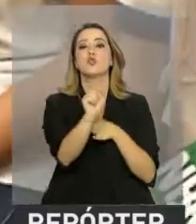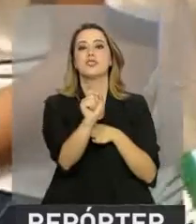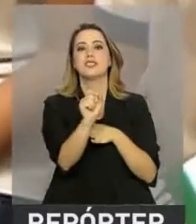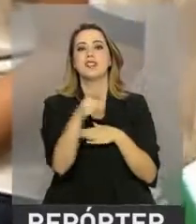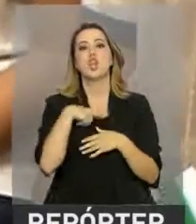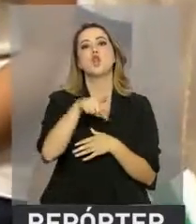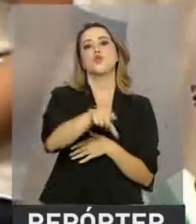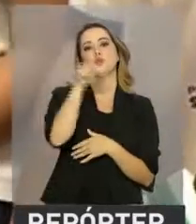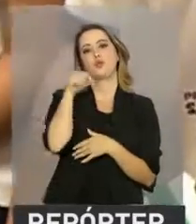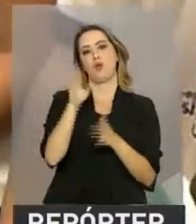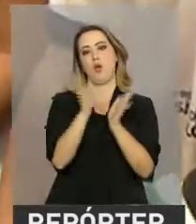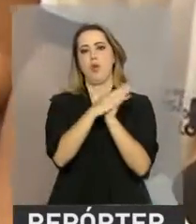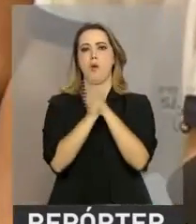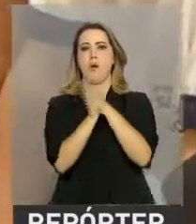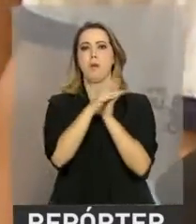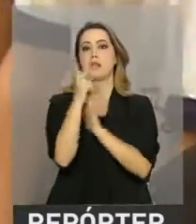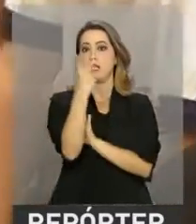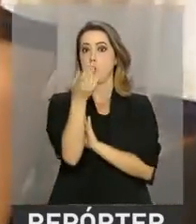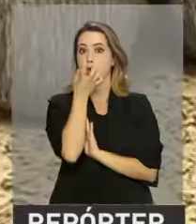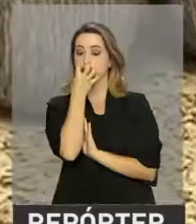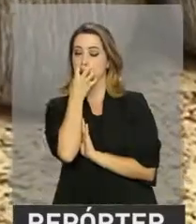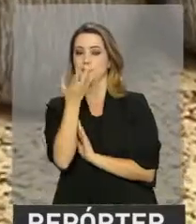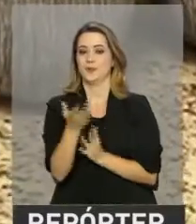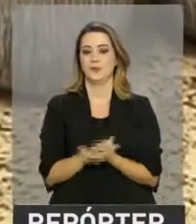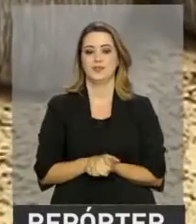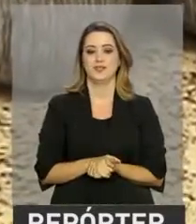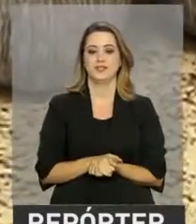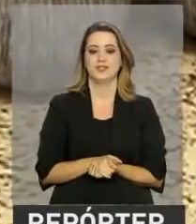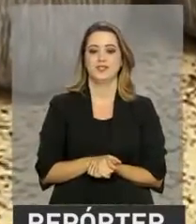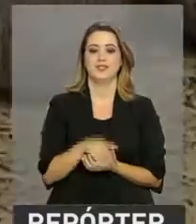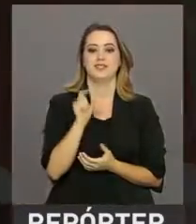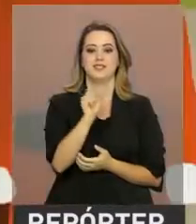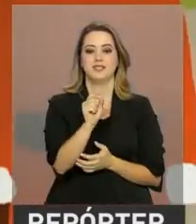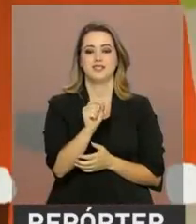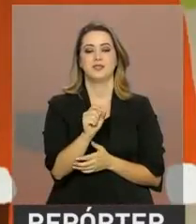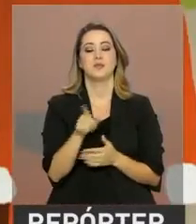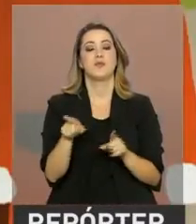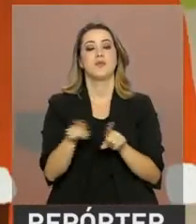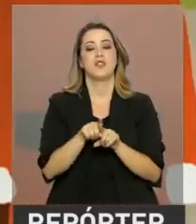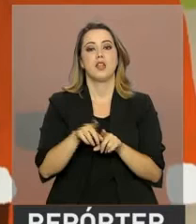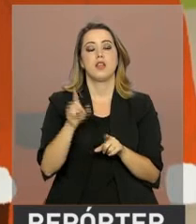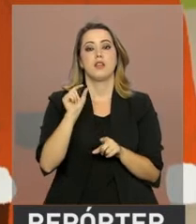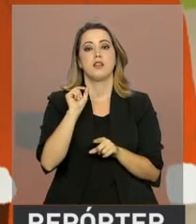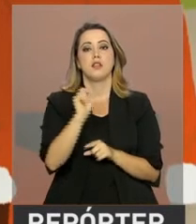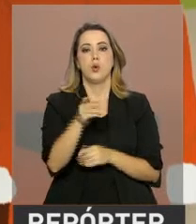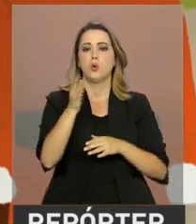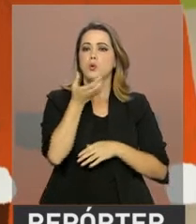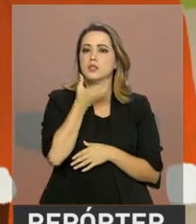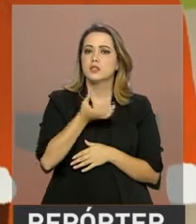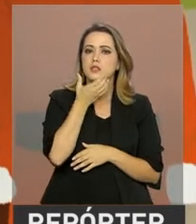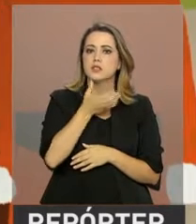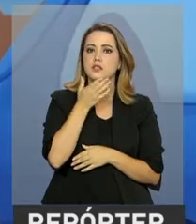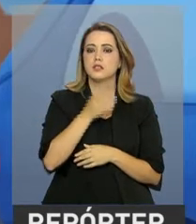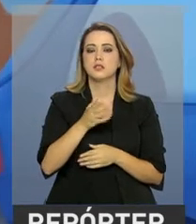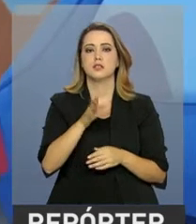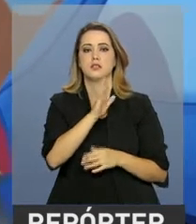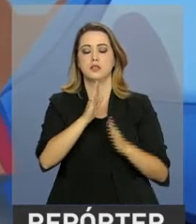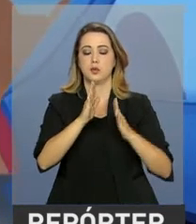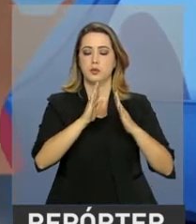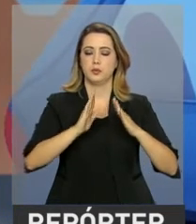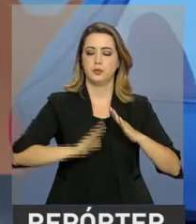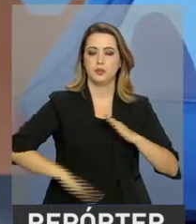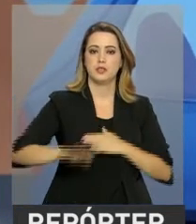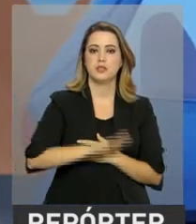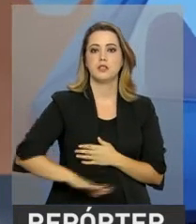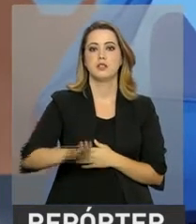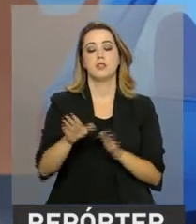uma boneca que tem dois cachorrinhos. X-Men. E para que o Natal das crianças mais pobres também seja cheio